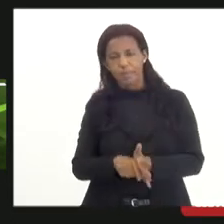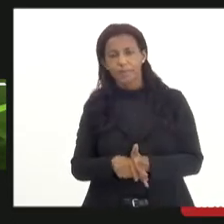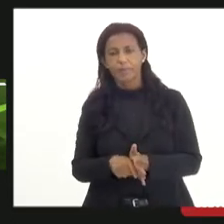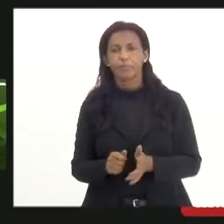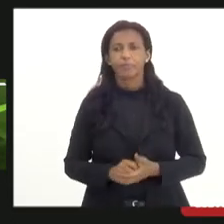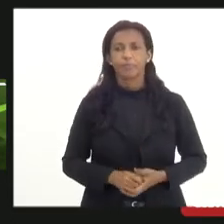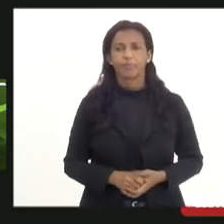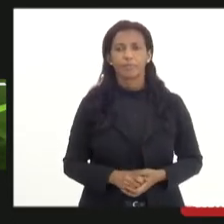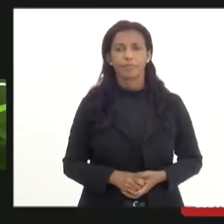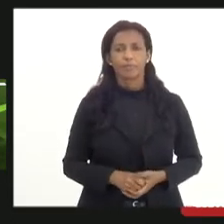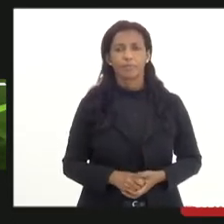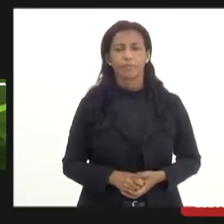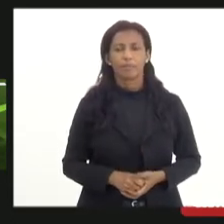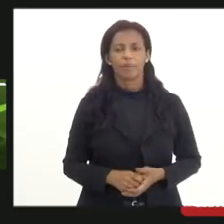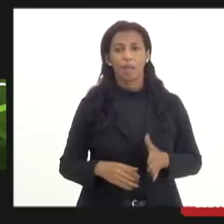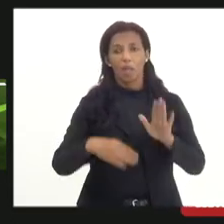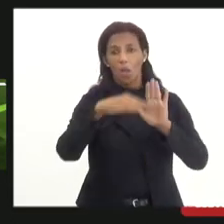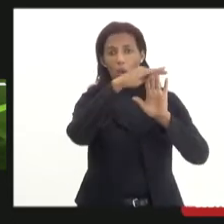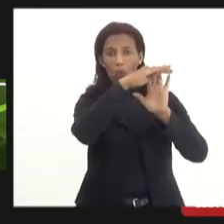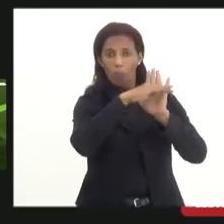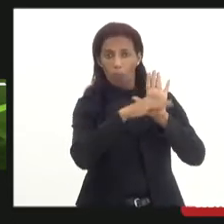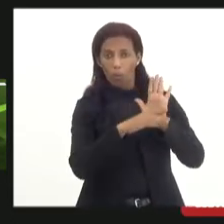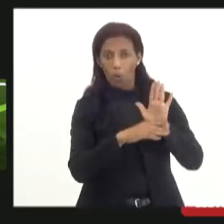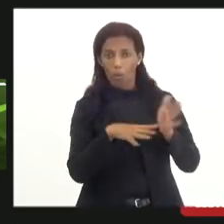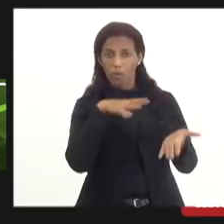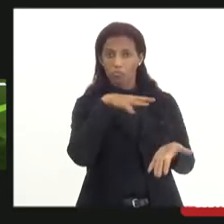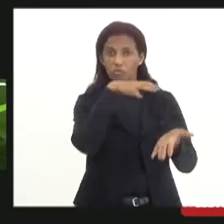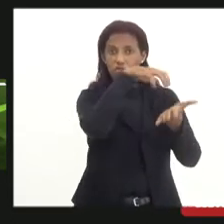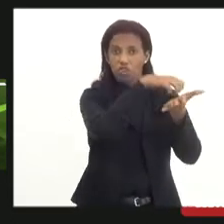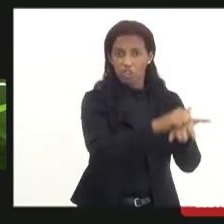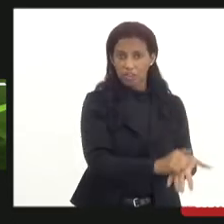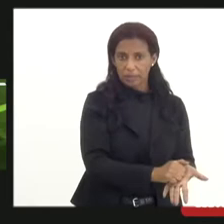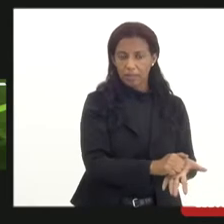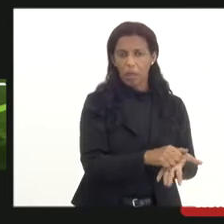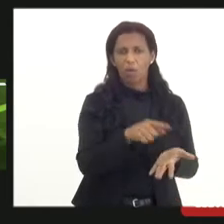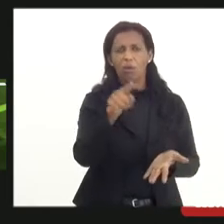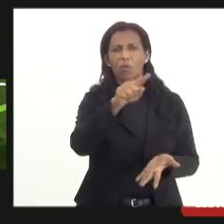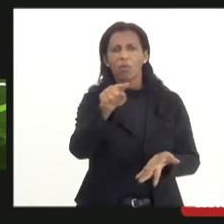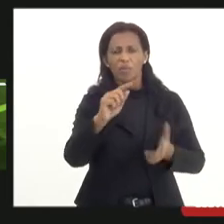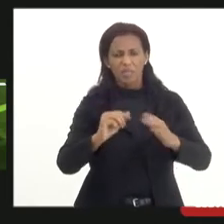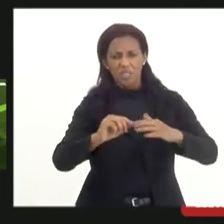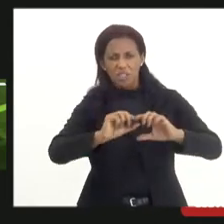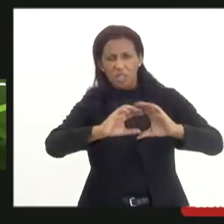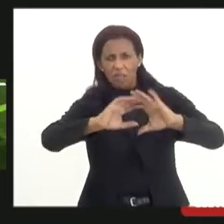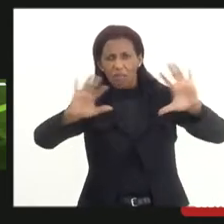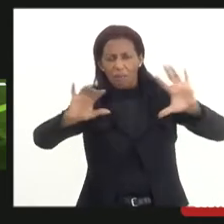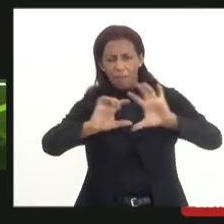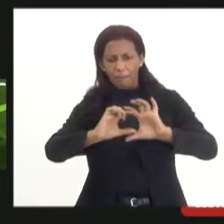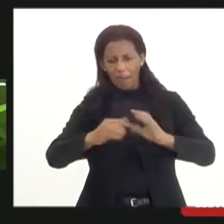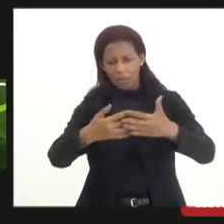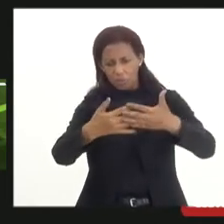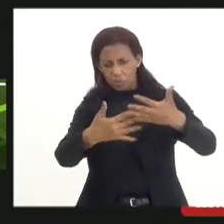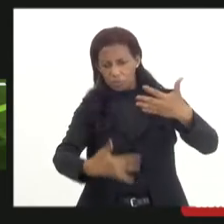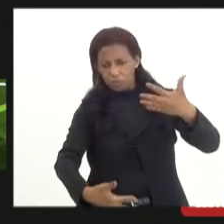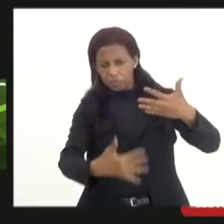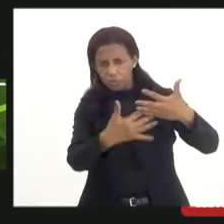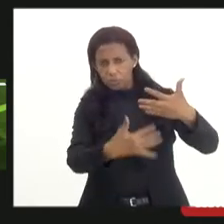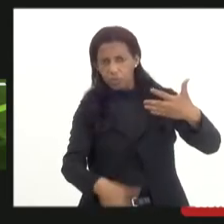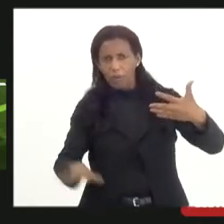né, por ordem de inscrição aqui no chat, aí vocês colocam, né, levantam a mãozinha, que aí a gente